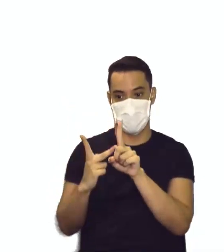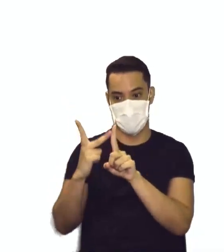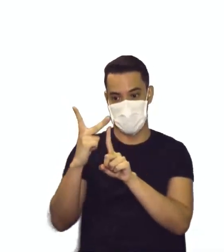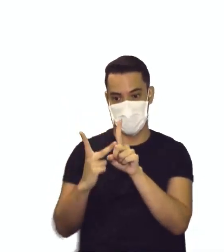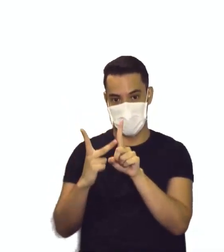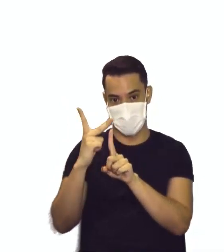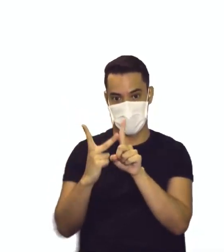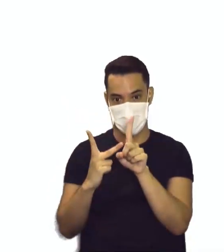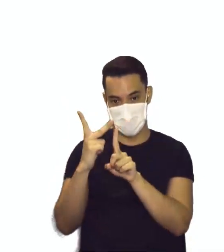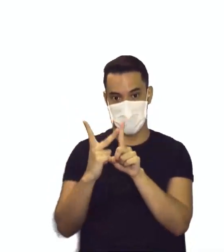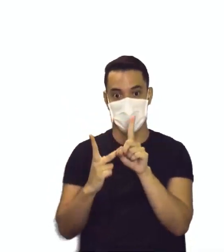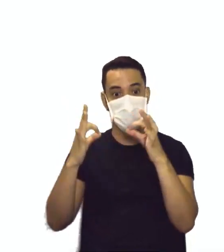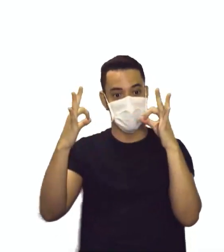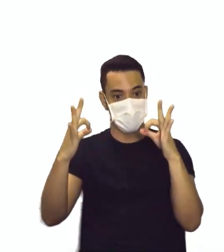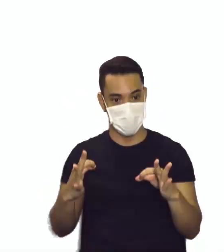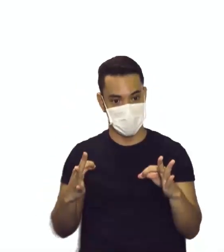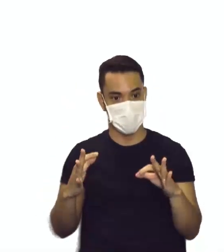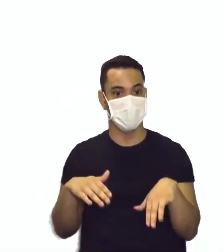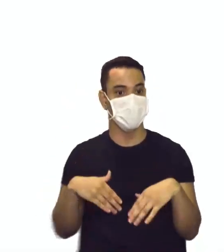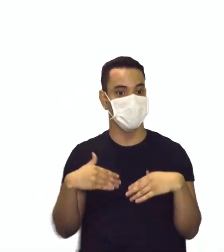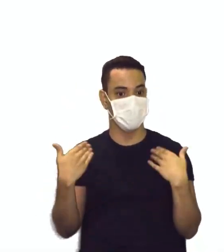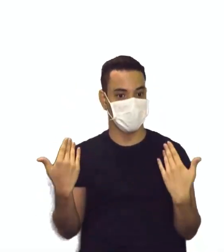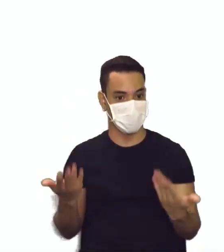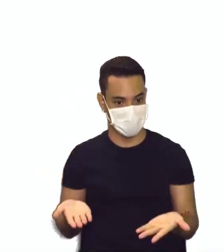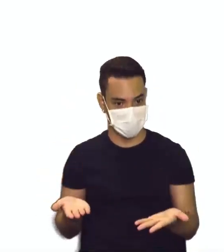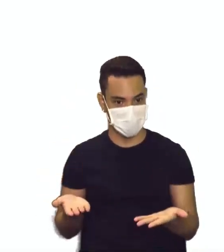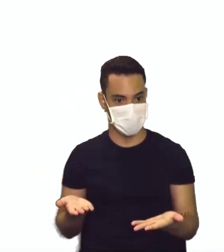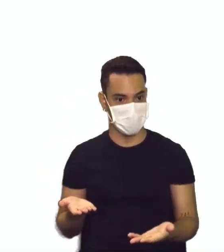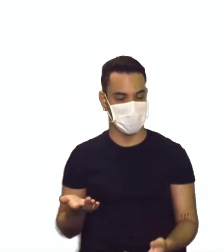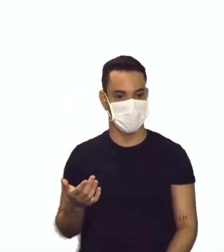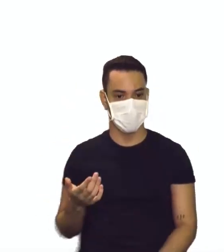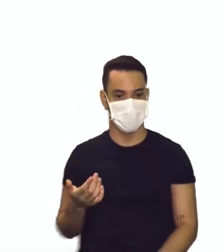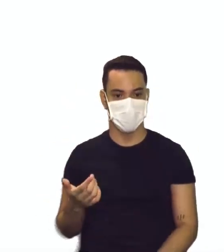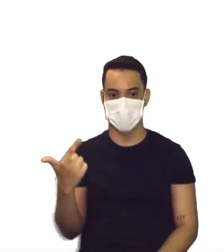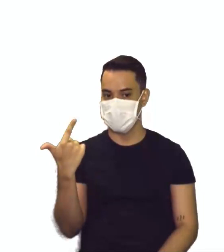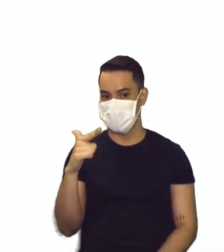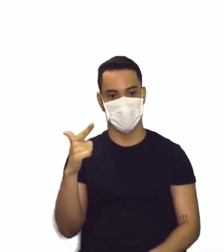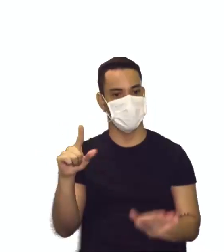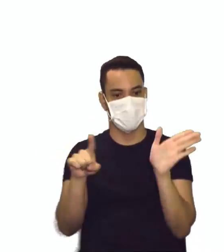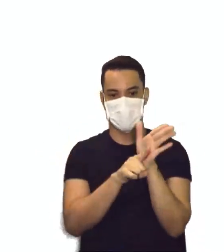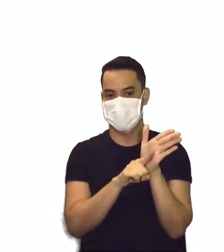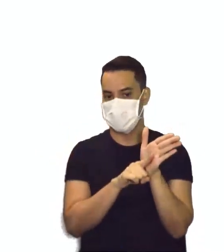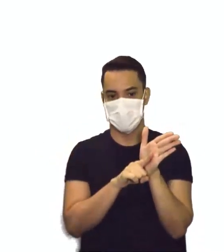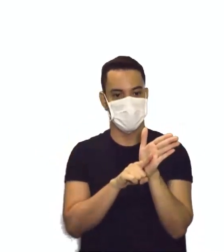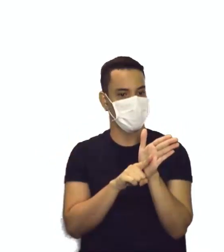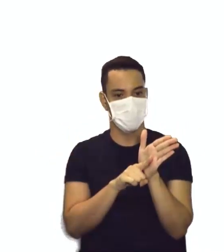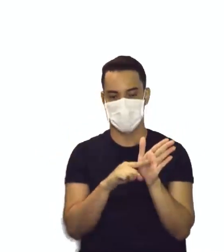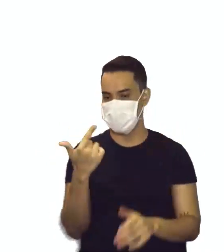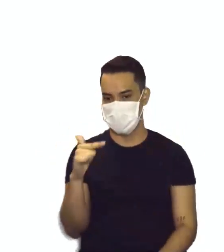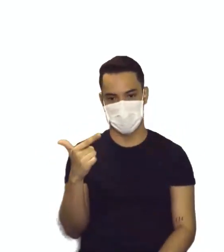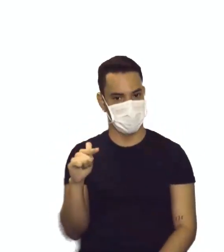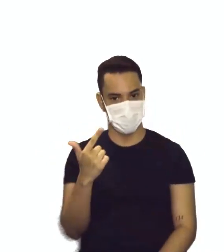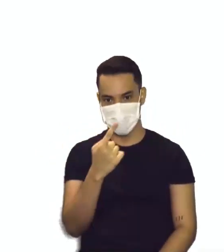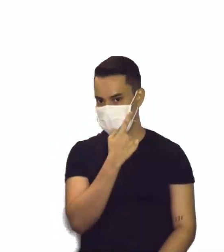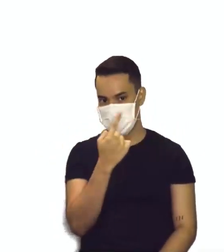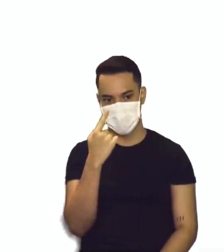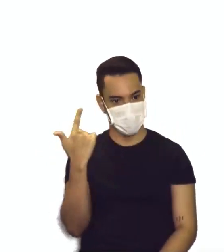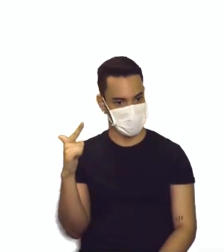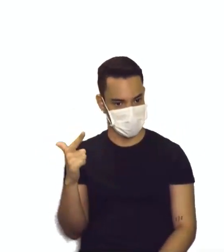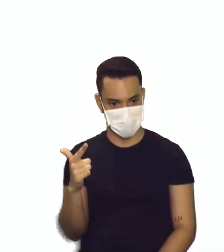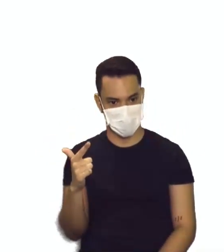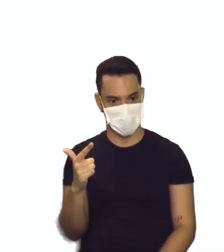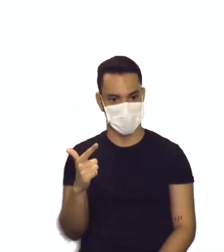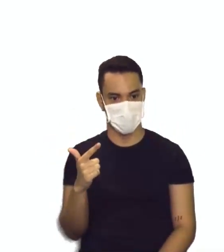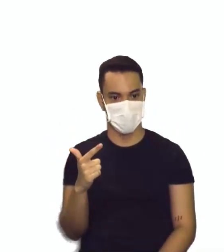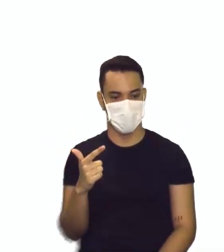escala absoluta. Aqui não existe Kelvin negativo, então essa não entra.